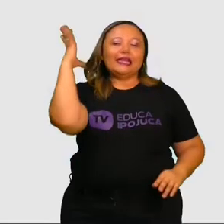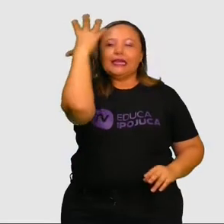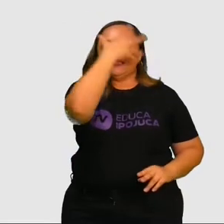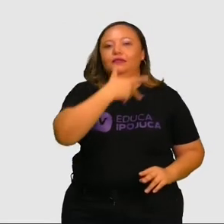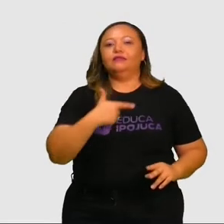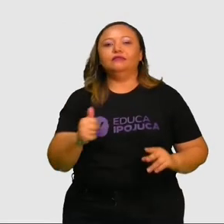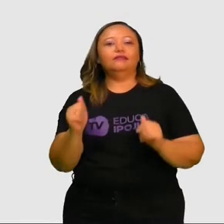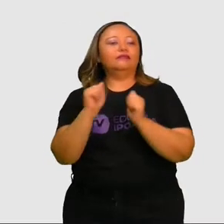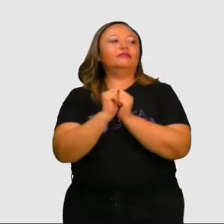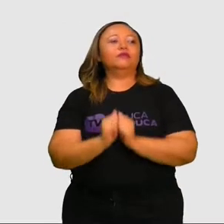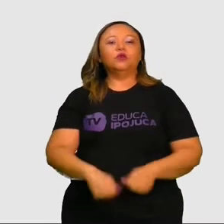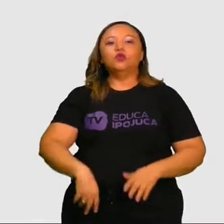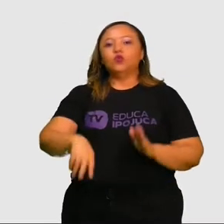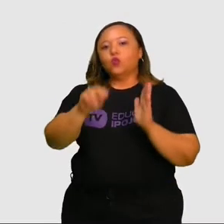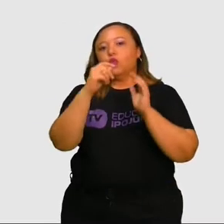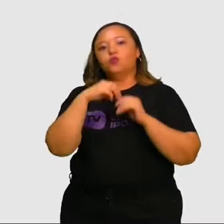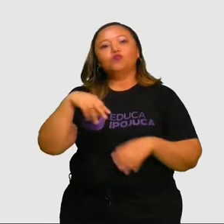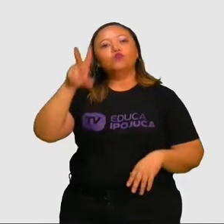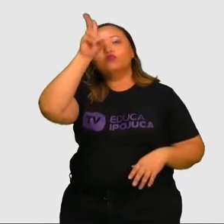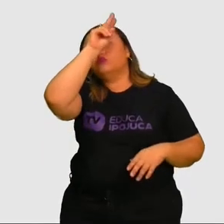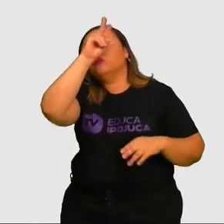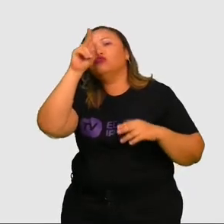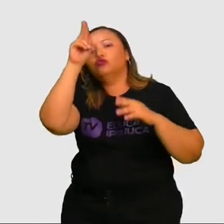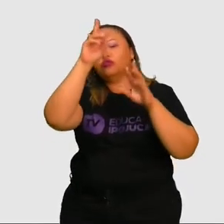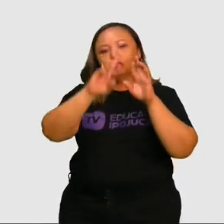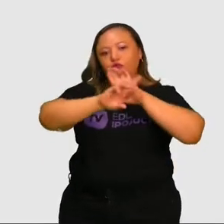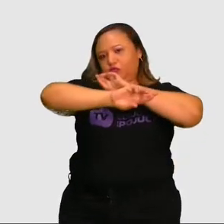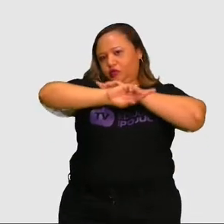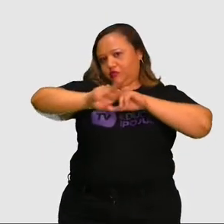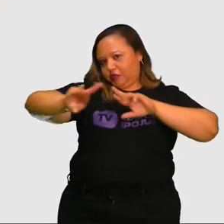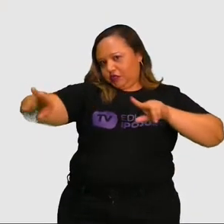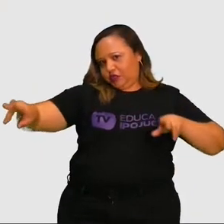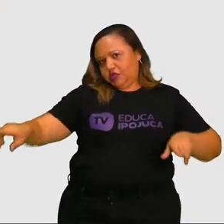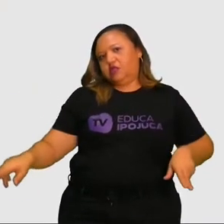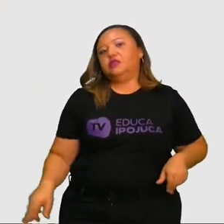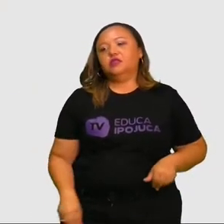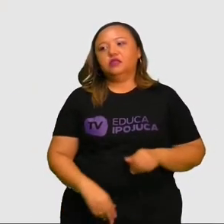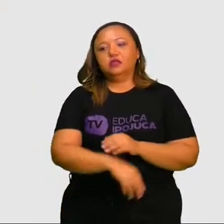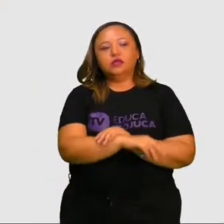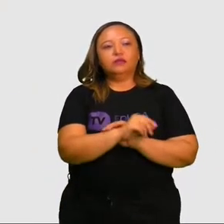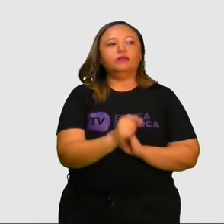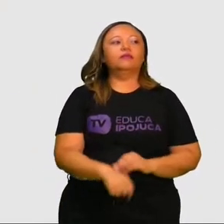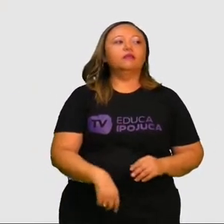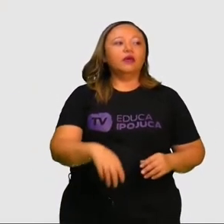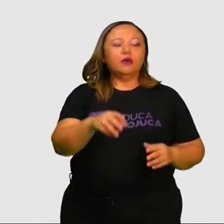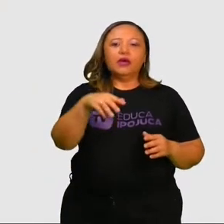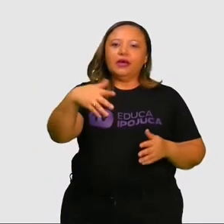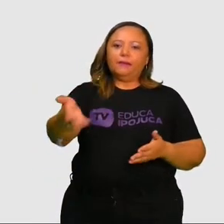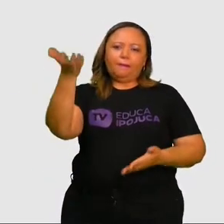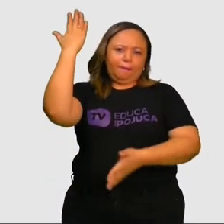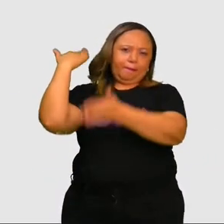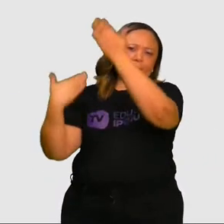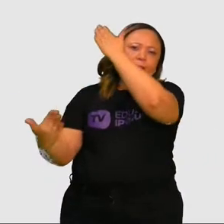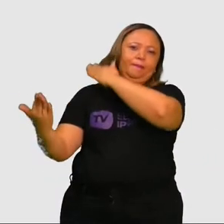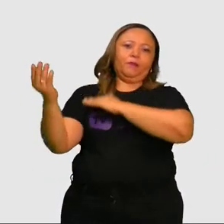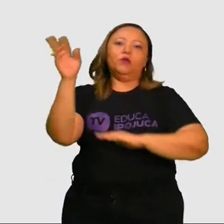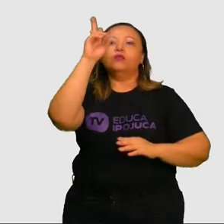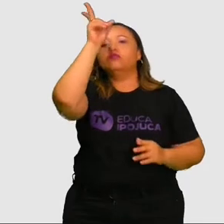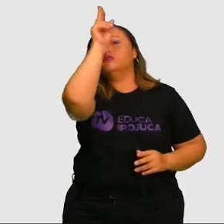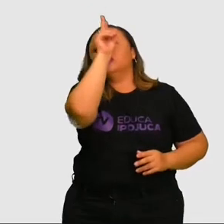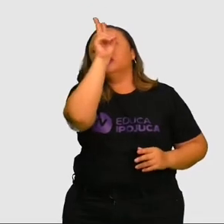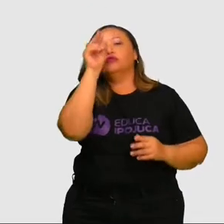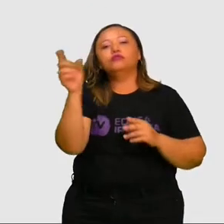lá? Um bichinho diferente. Olha, é de Priscila Ramos, certo? Então, era uma vez um